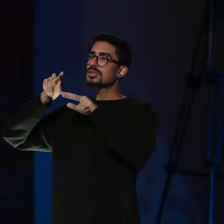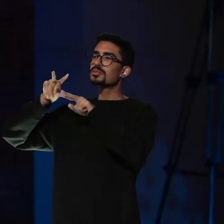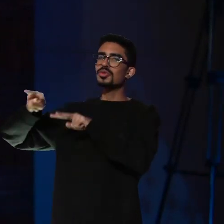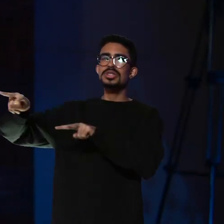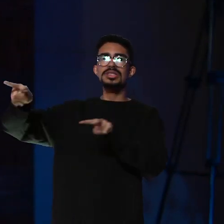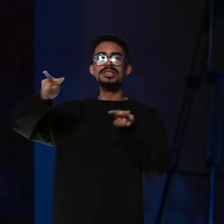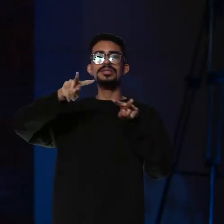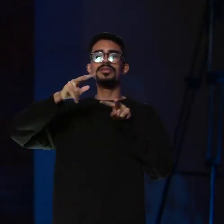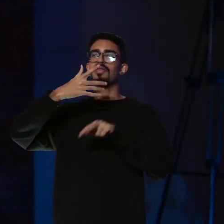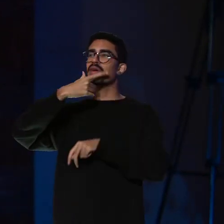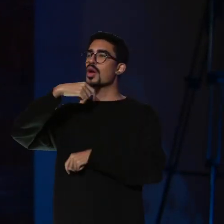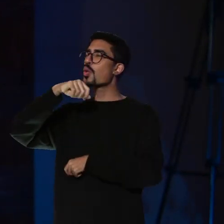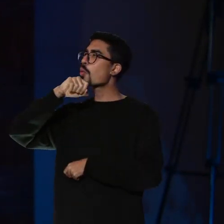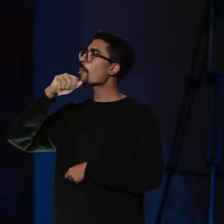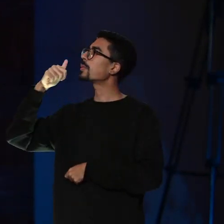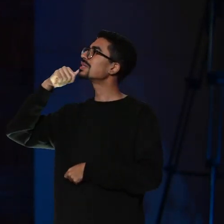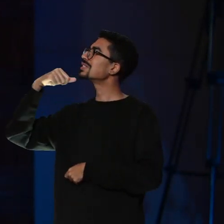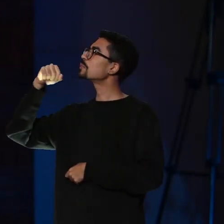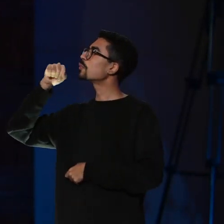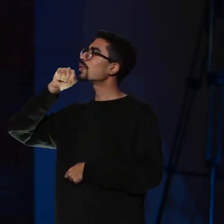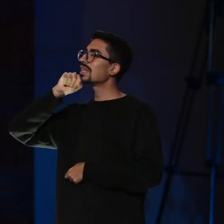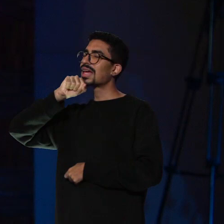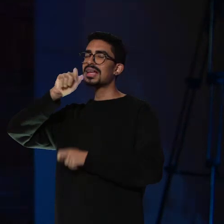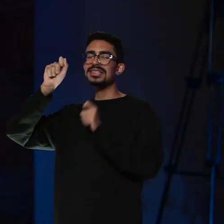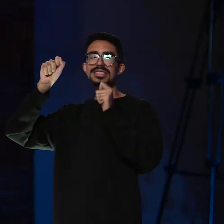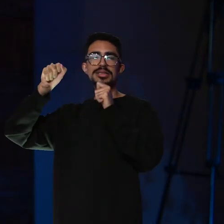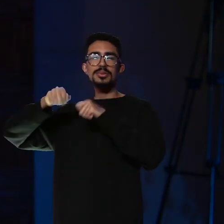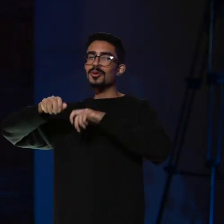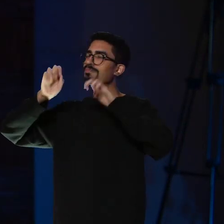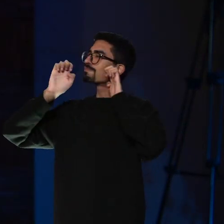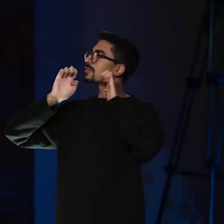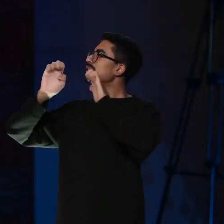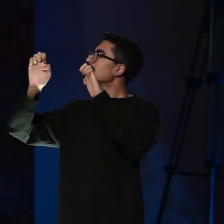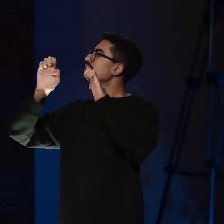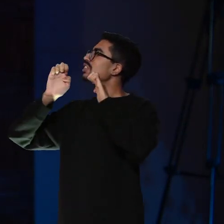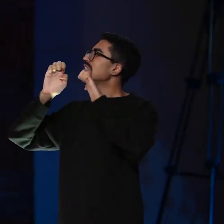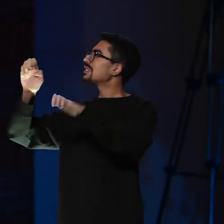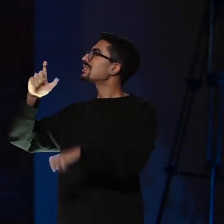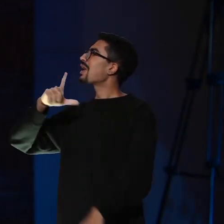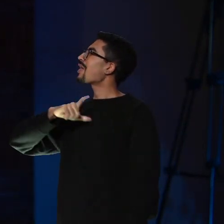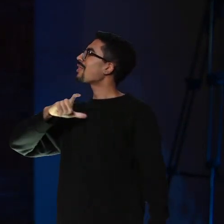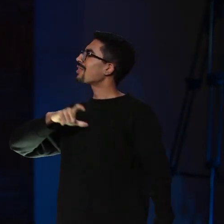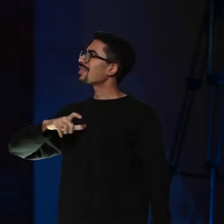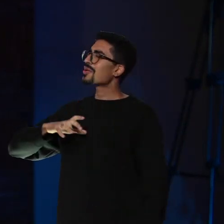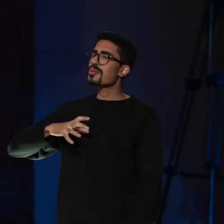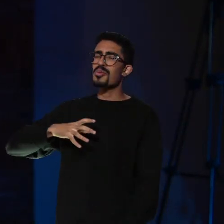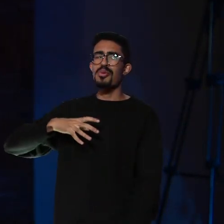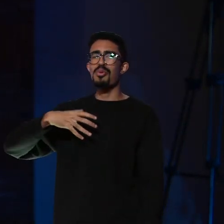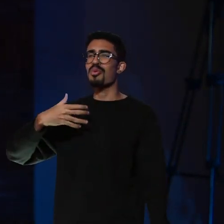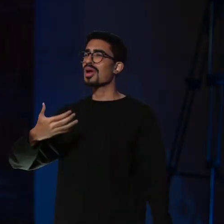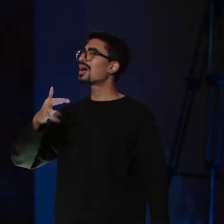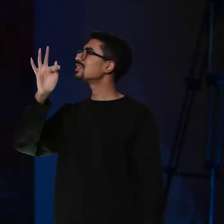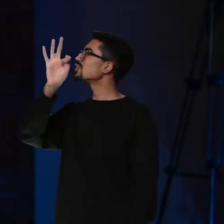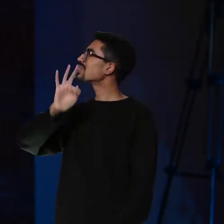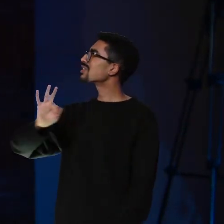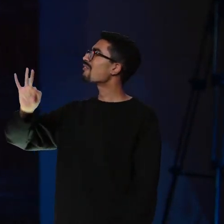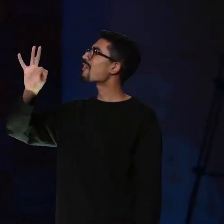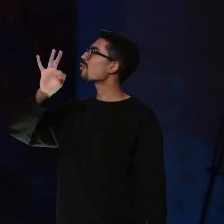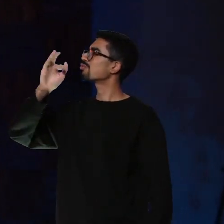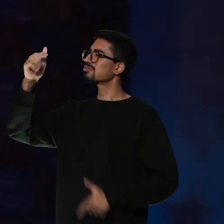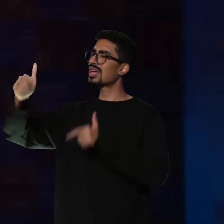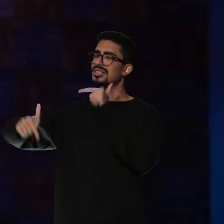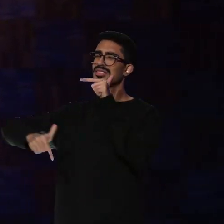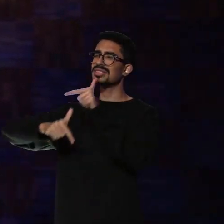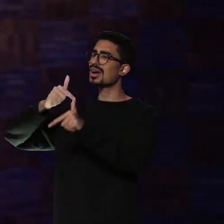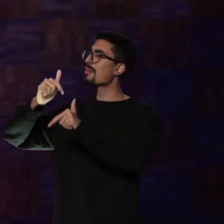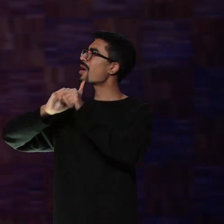onde eles forem. Que vão levar o reino de Deus por onde eles passarem. As realidades das casas, faculdades, escolas,